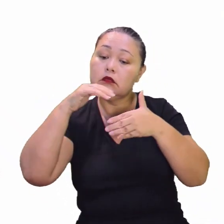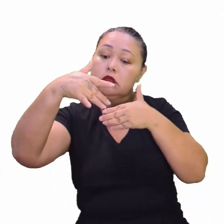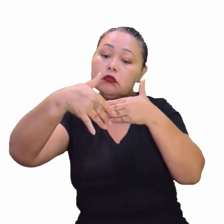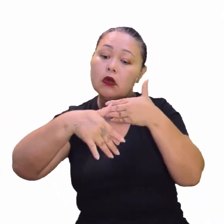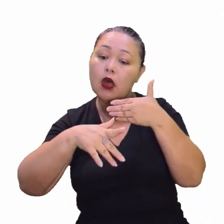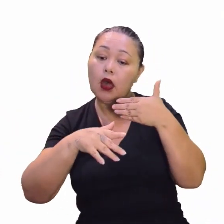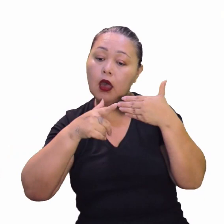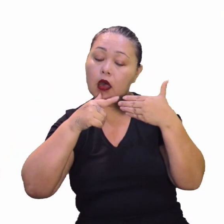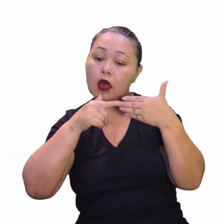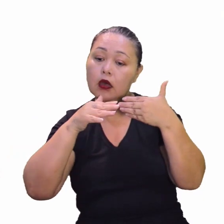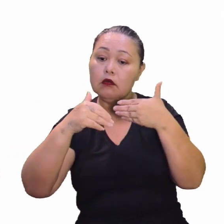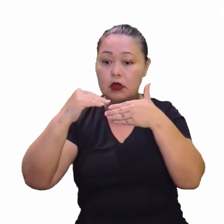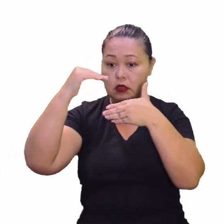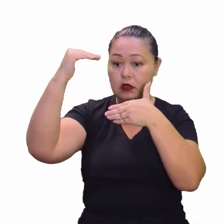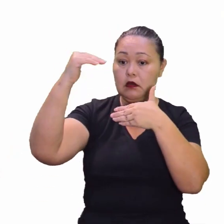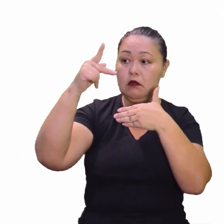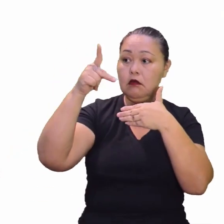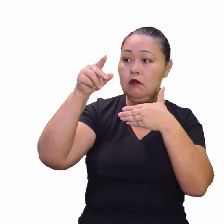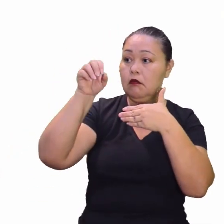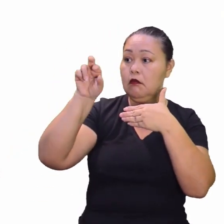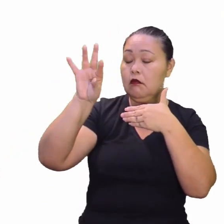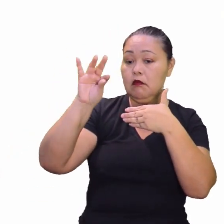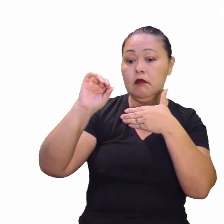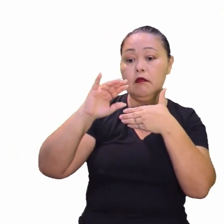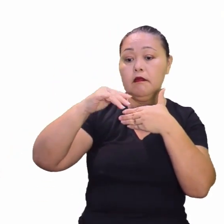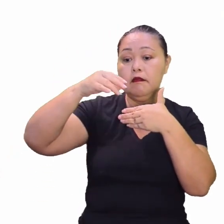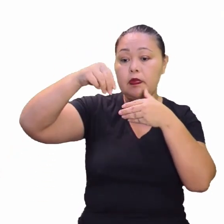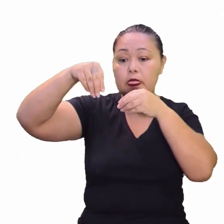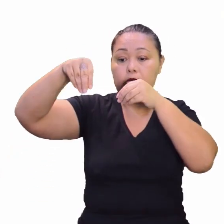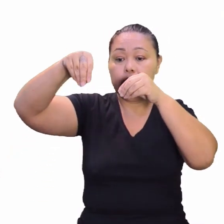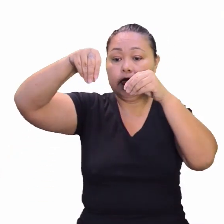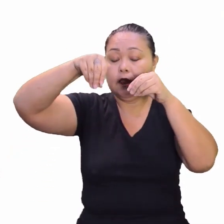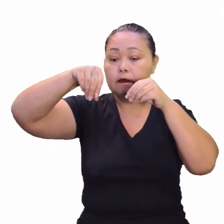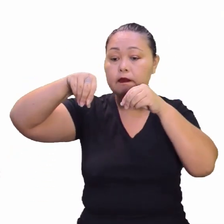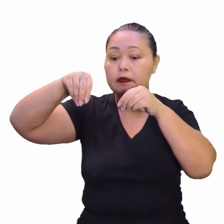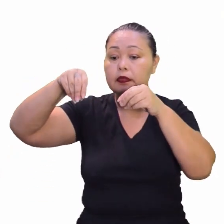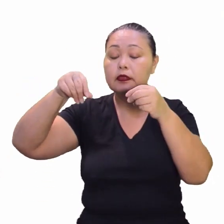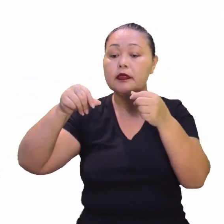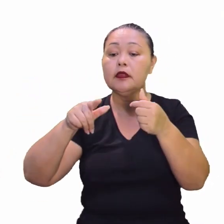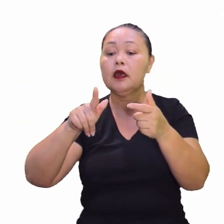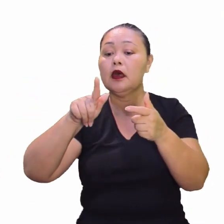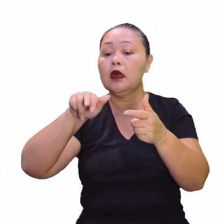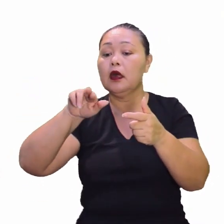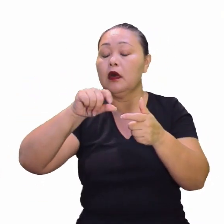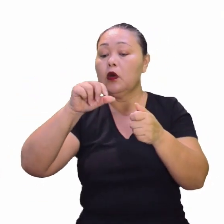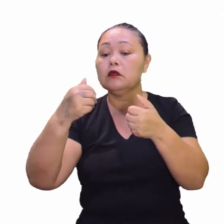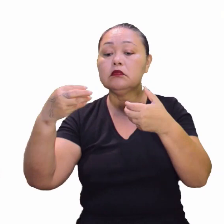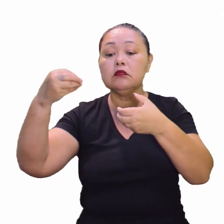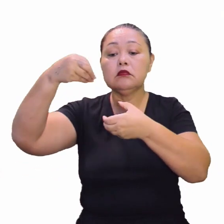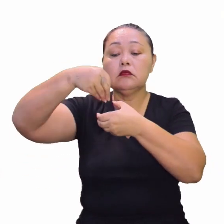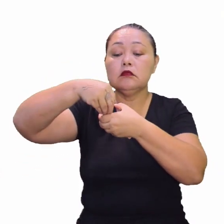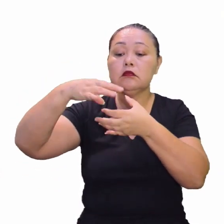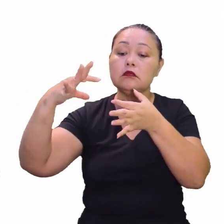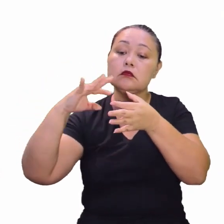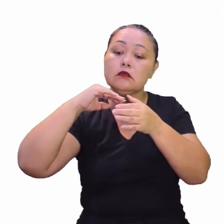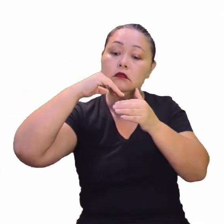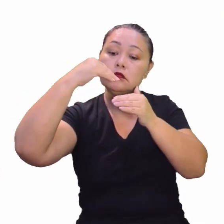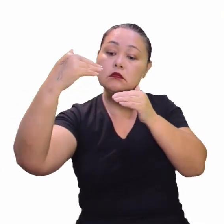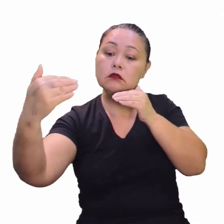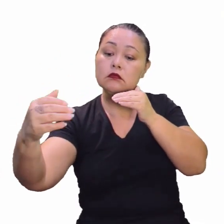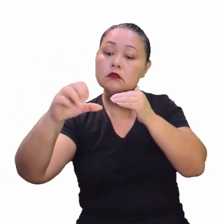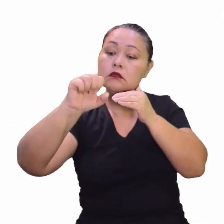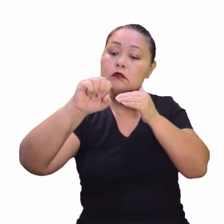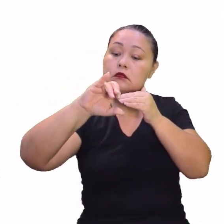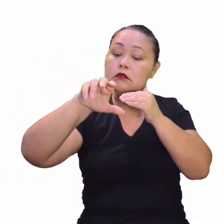Cainago, o outro mais acima em Porto Velho, que é o Graneleiro. Isso, Porto Graneleiro. Porto Graneleiro faz parte do arco norte